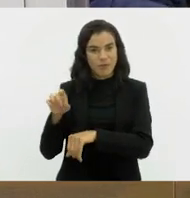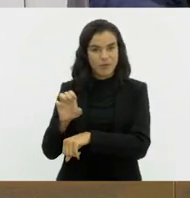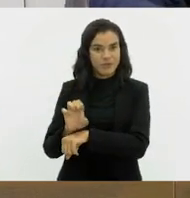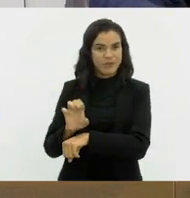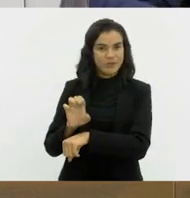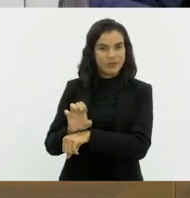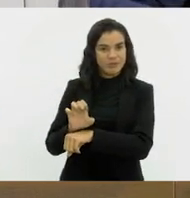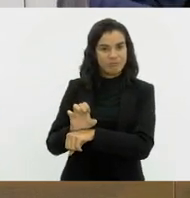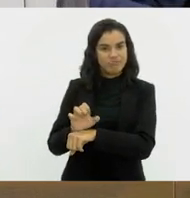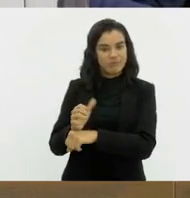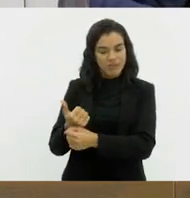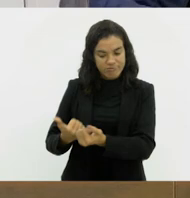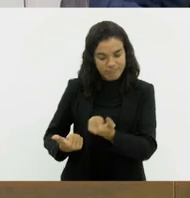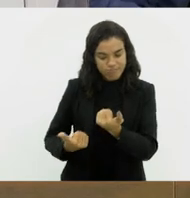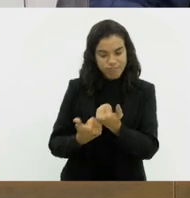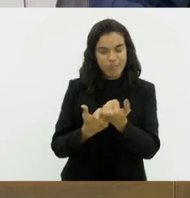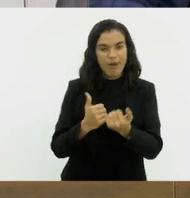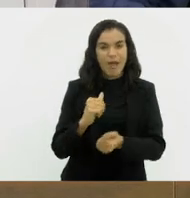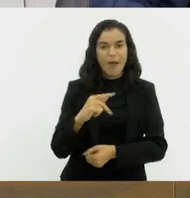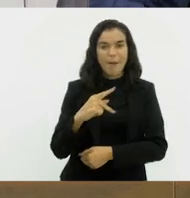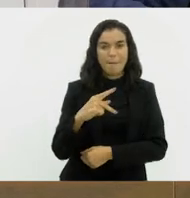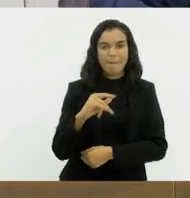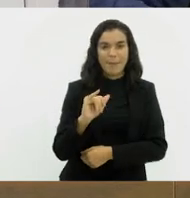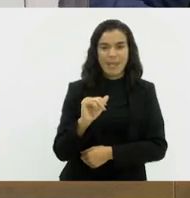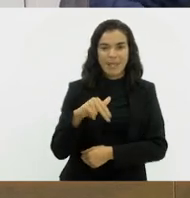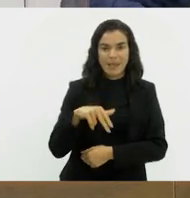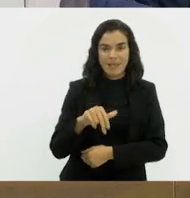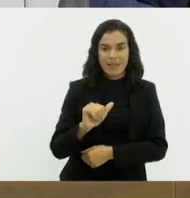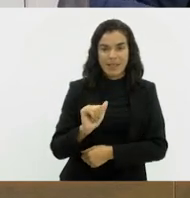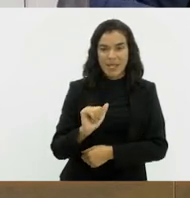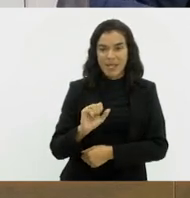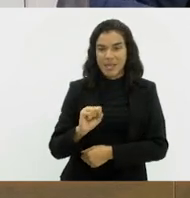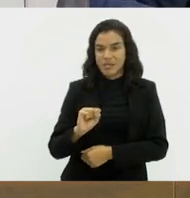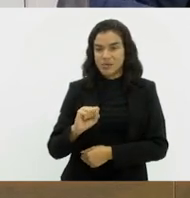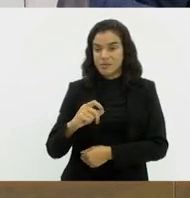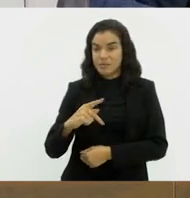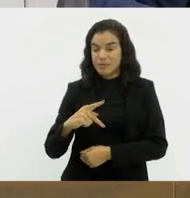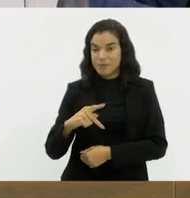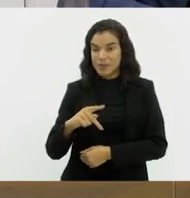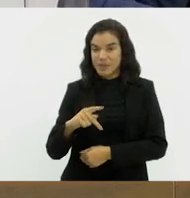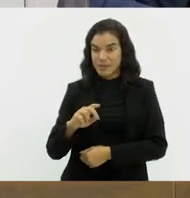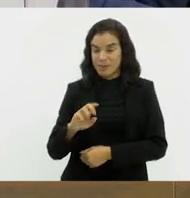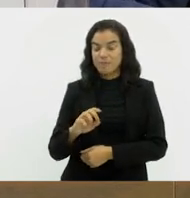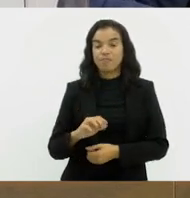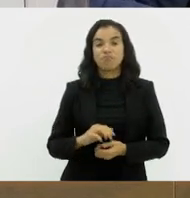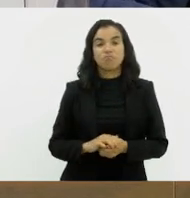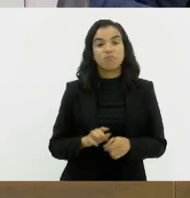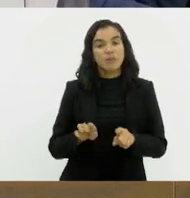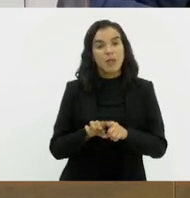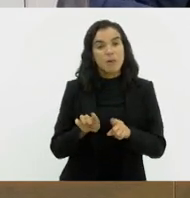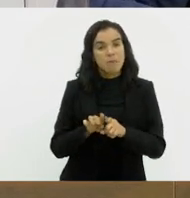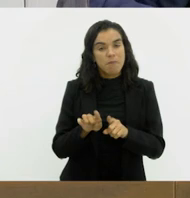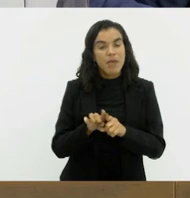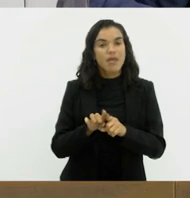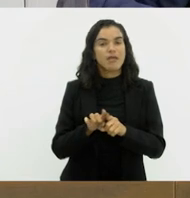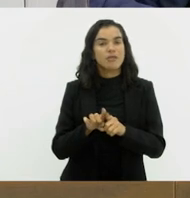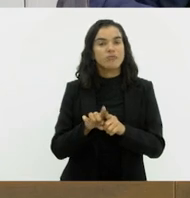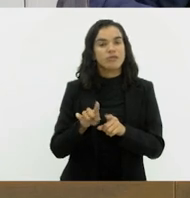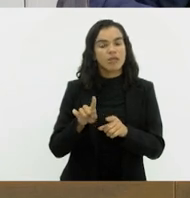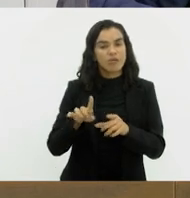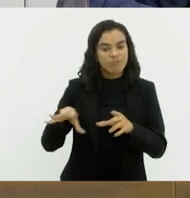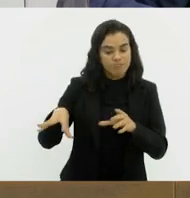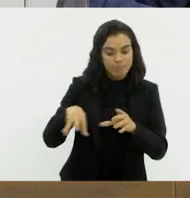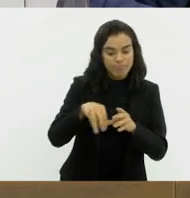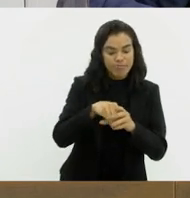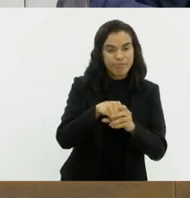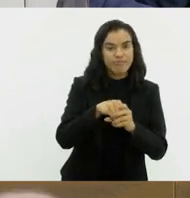de aderir à PNASP e, por exemplo, municipalizar a atenção primária, o que foi feito, e muito